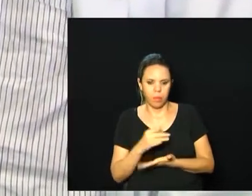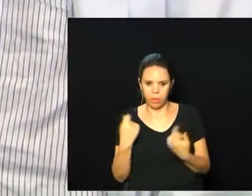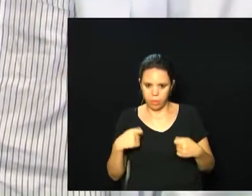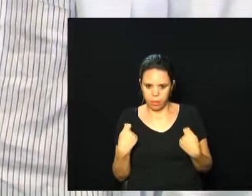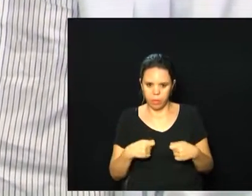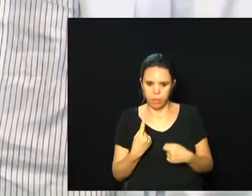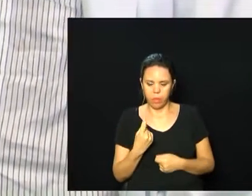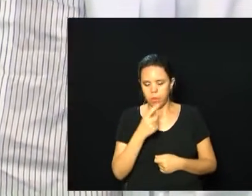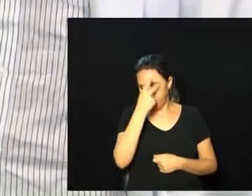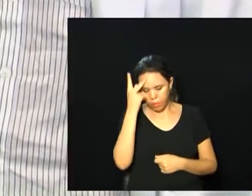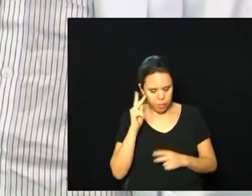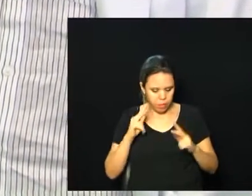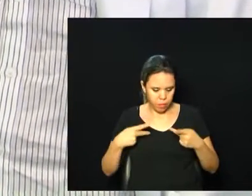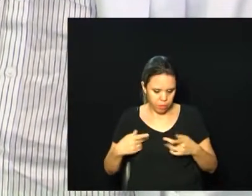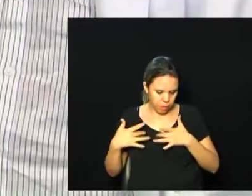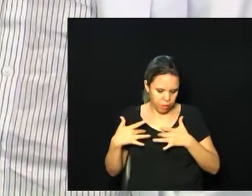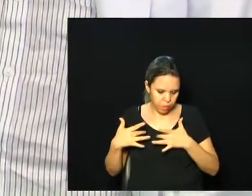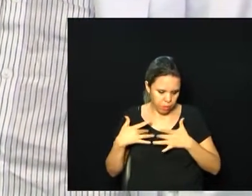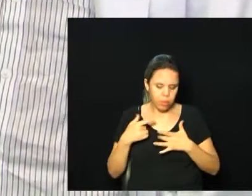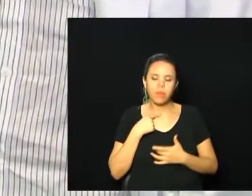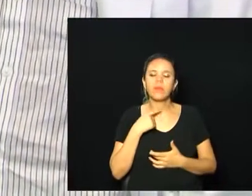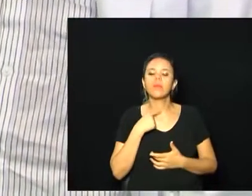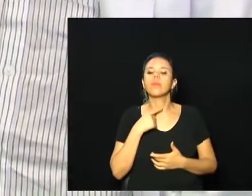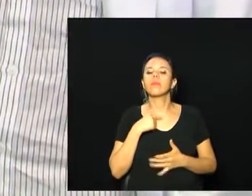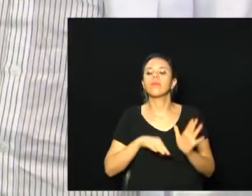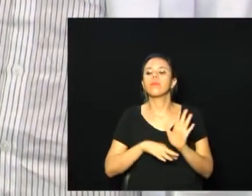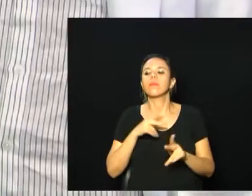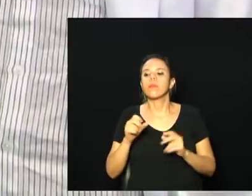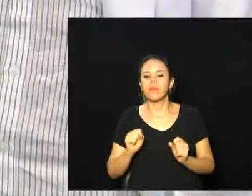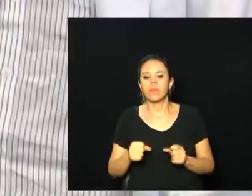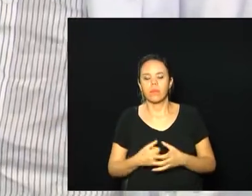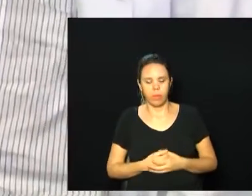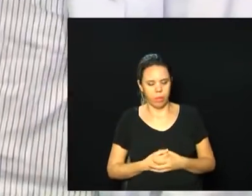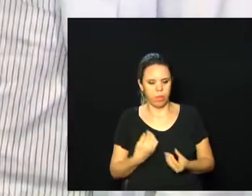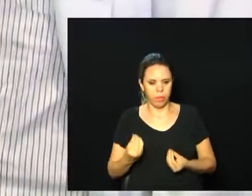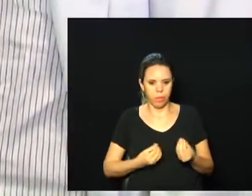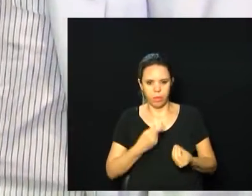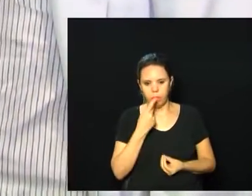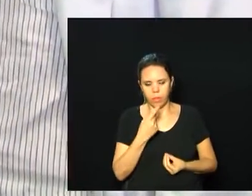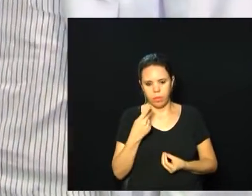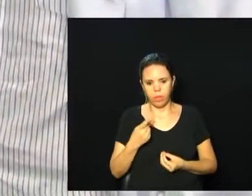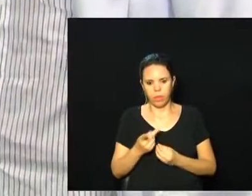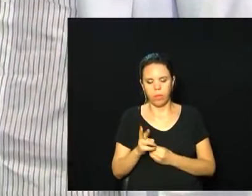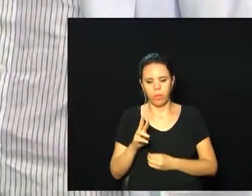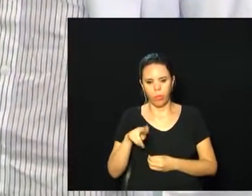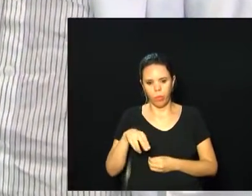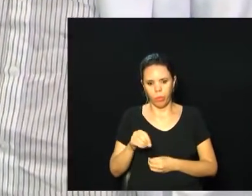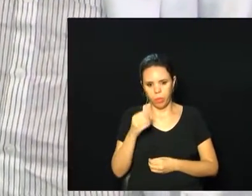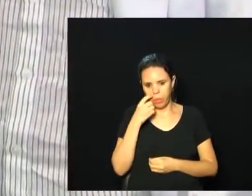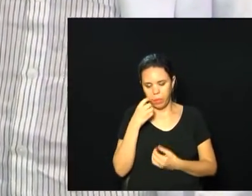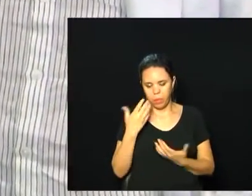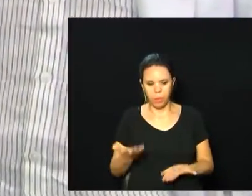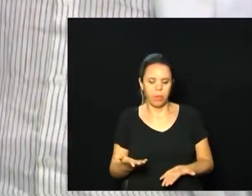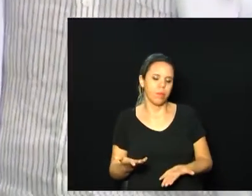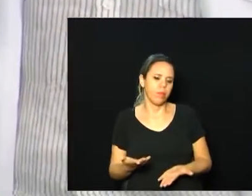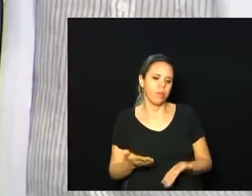precisa unicamente mesmo da boa ação de quem puder doar. E como disse o doutor Bruno, né, Viviane, embora